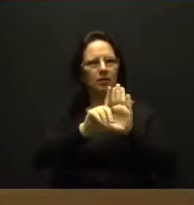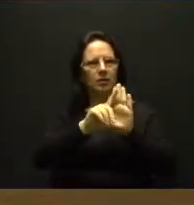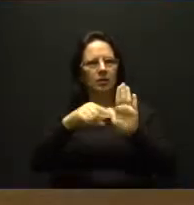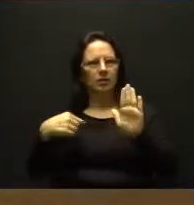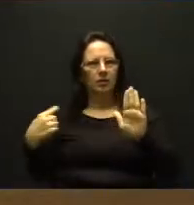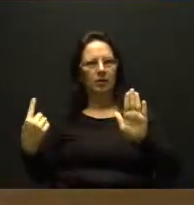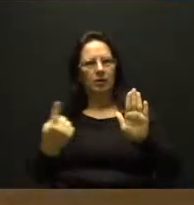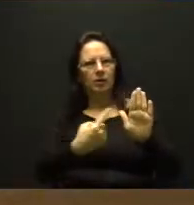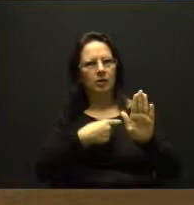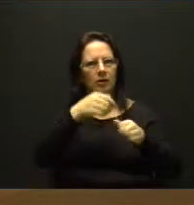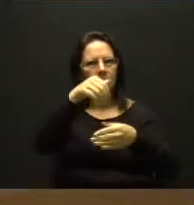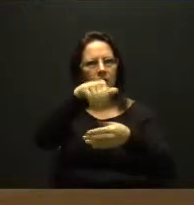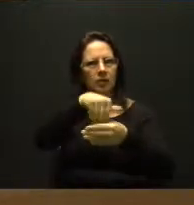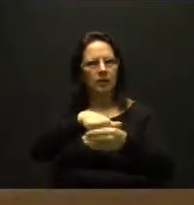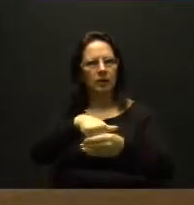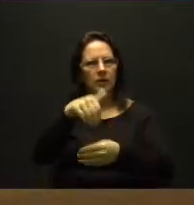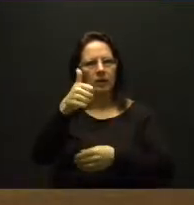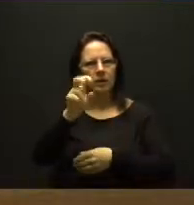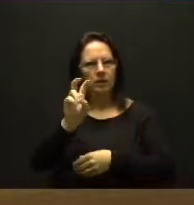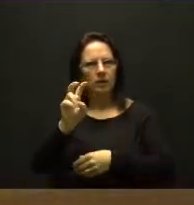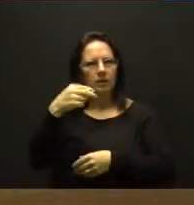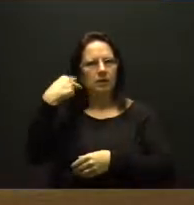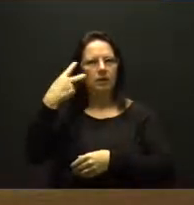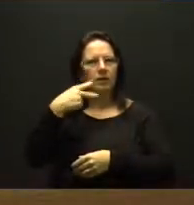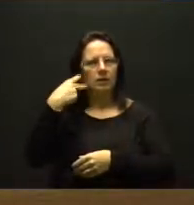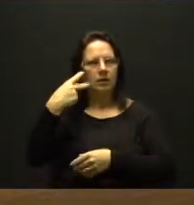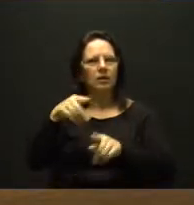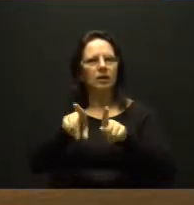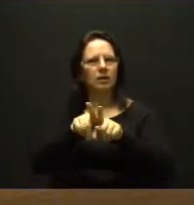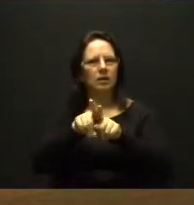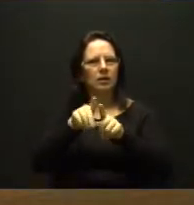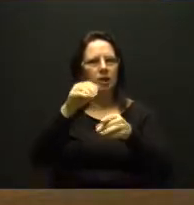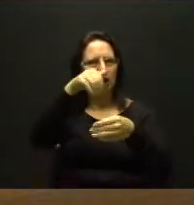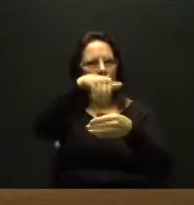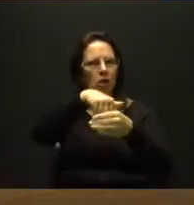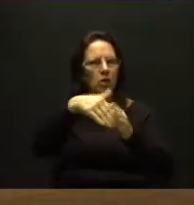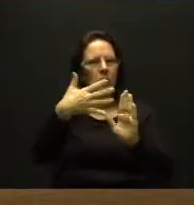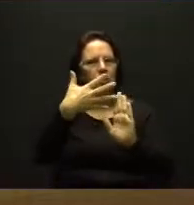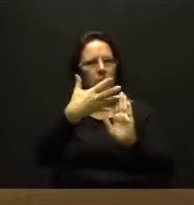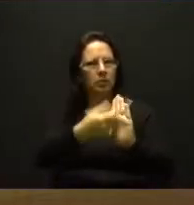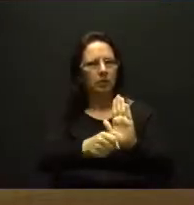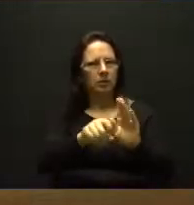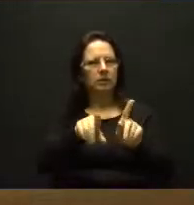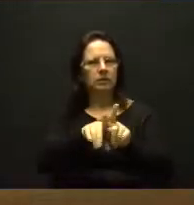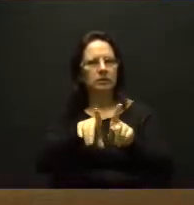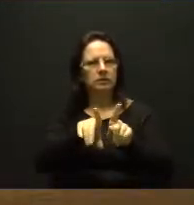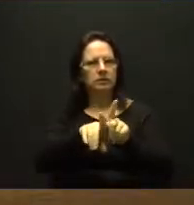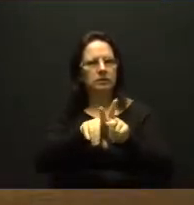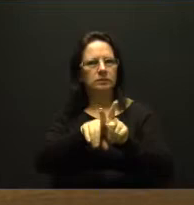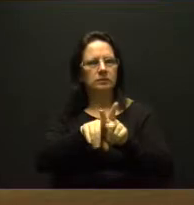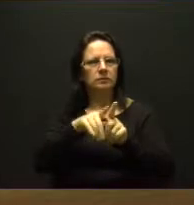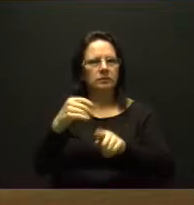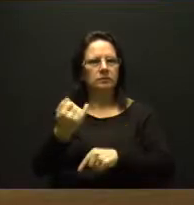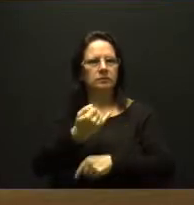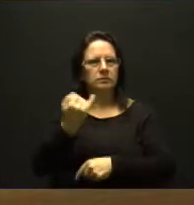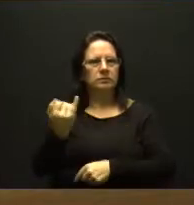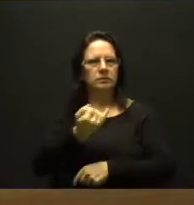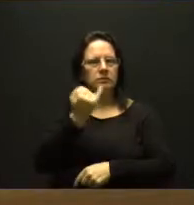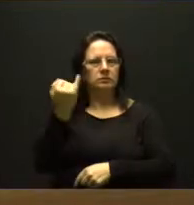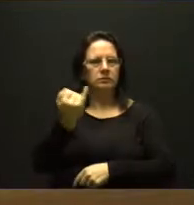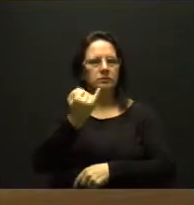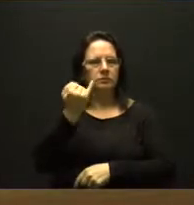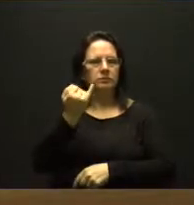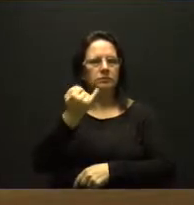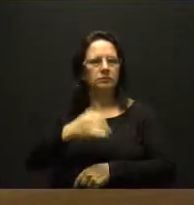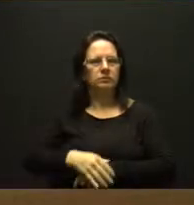e creio que os 15 vereadores estarão votando com o vovô também esse projeto que é de suma importância